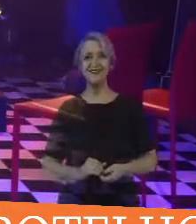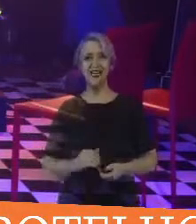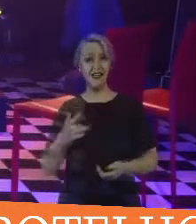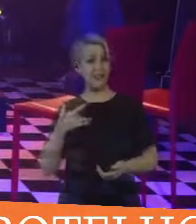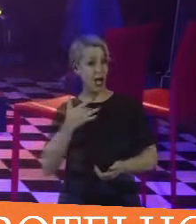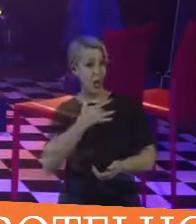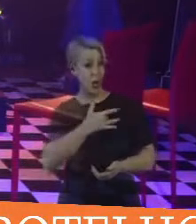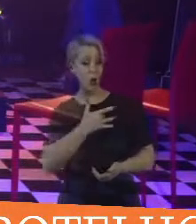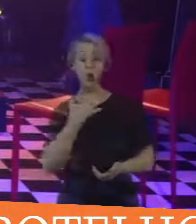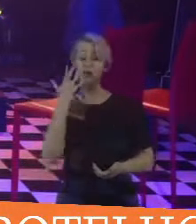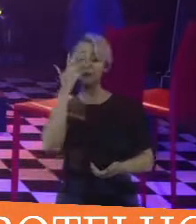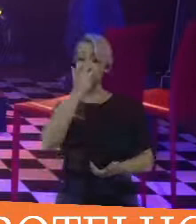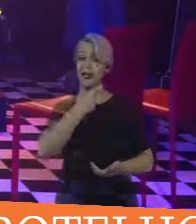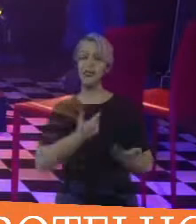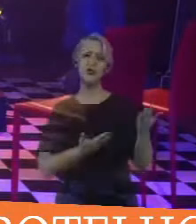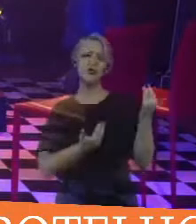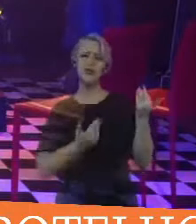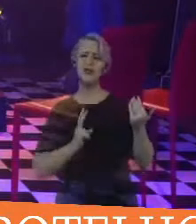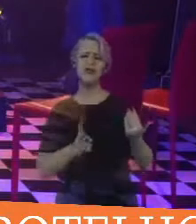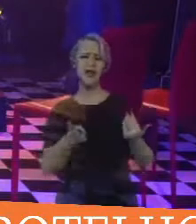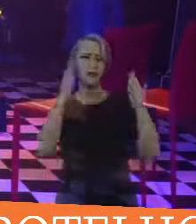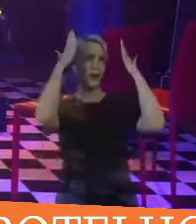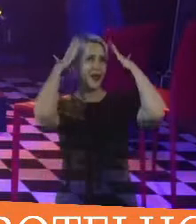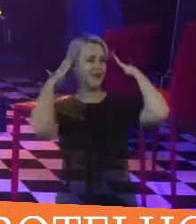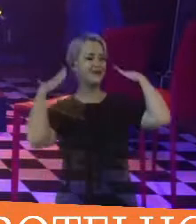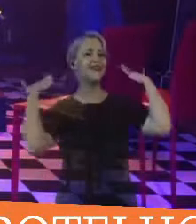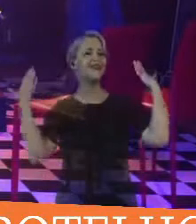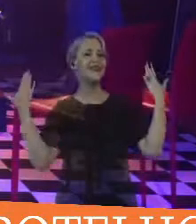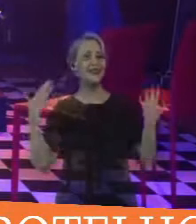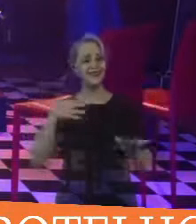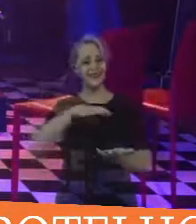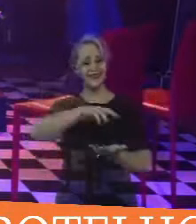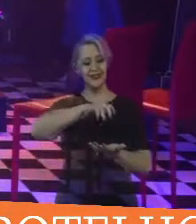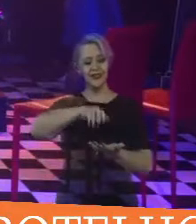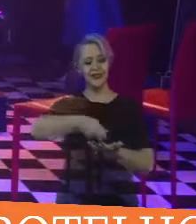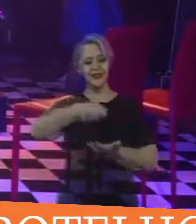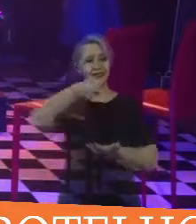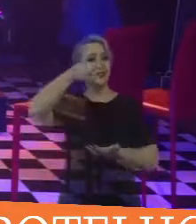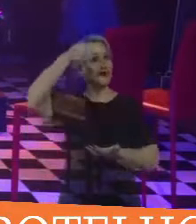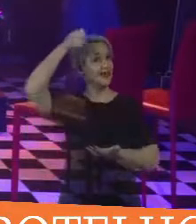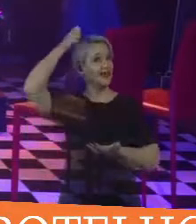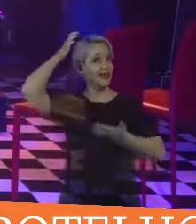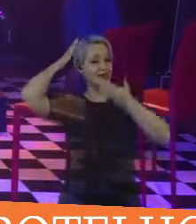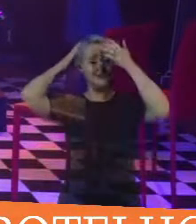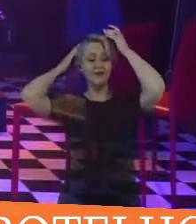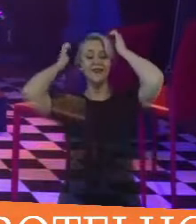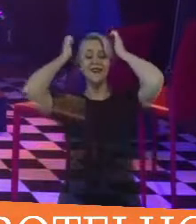Saúde, beleza e juventude para os seus cabelos.